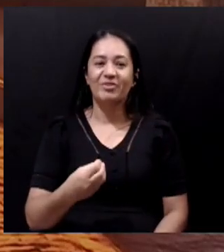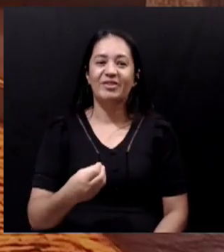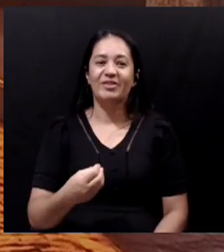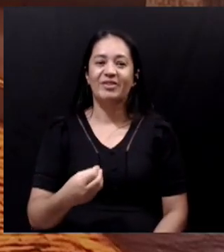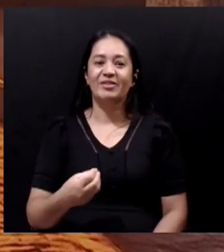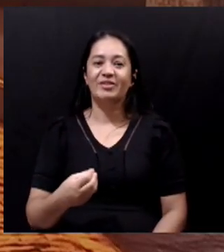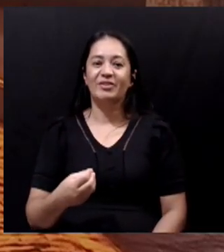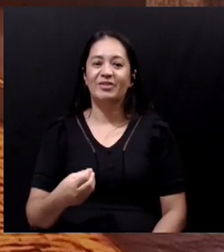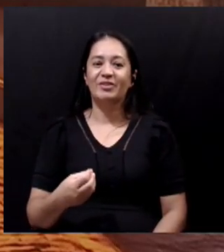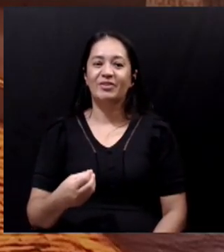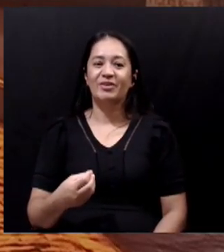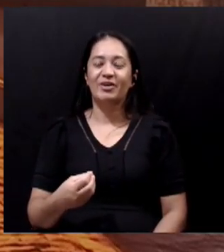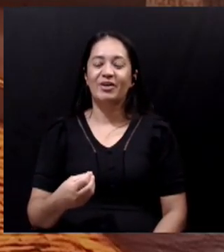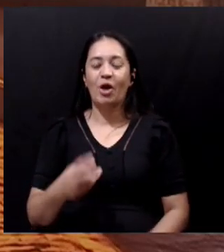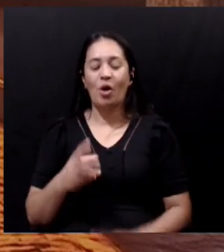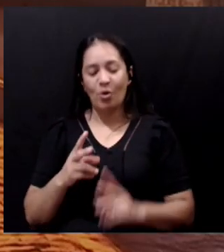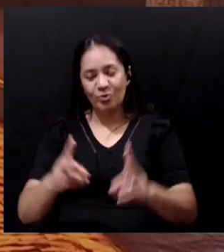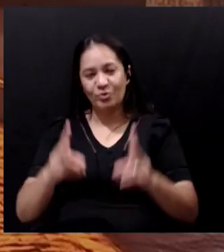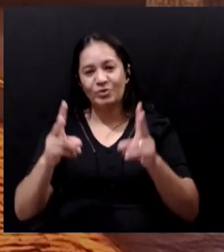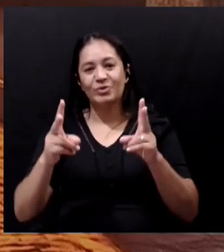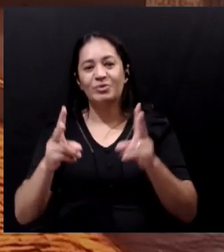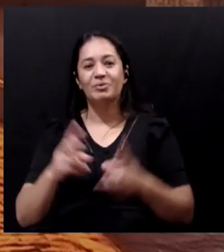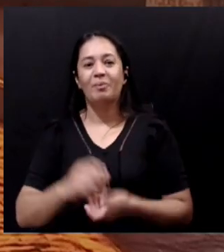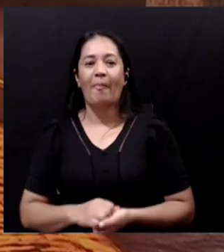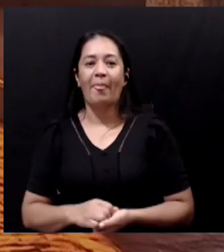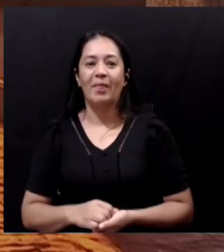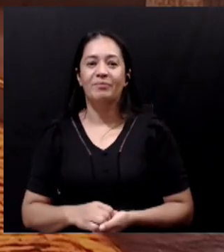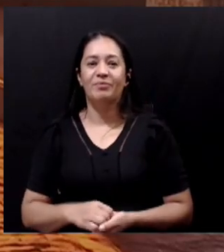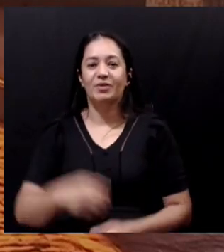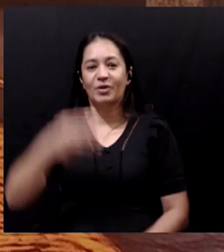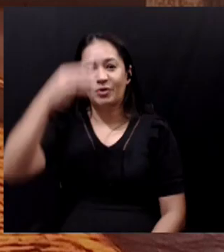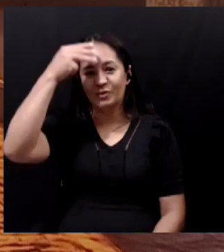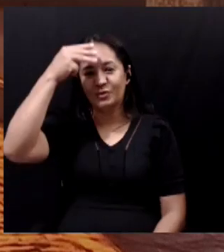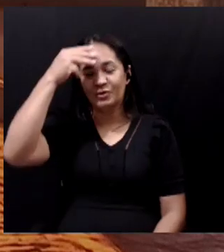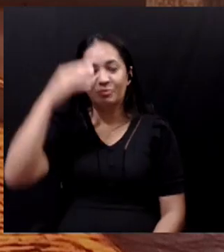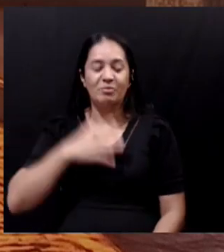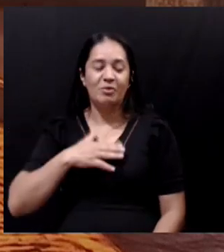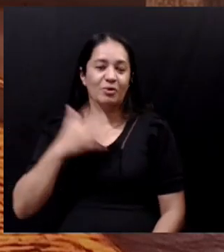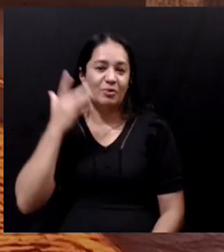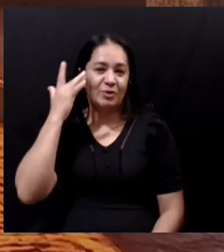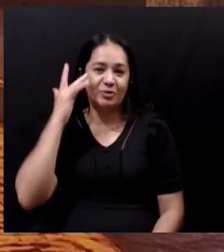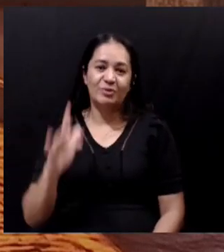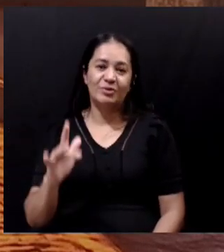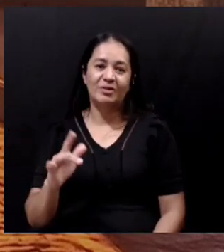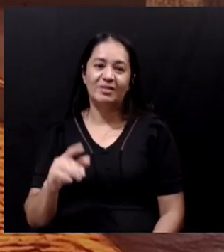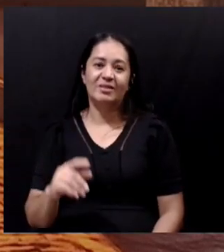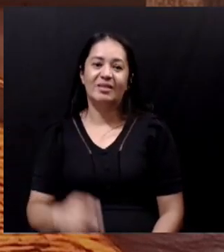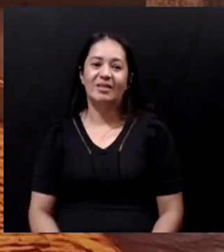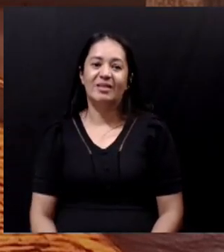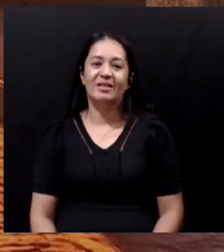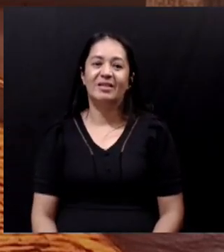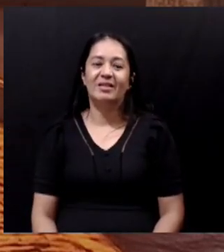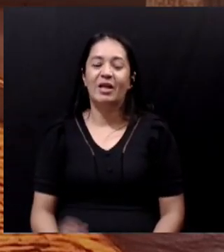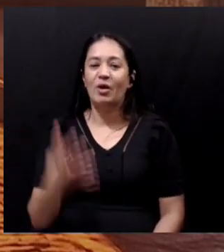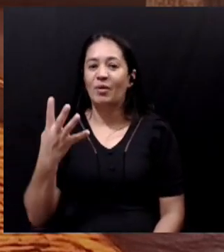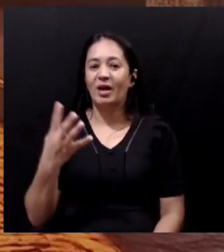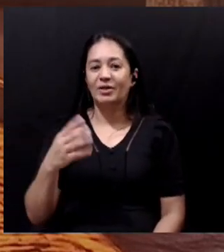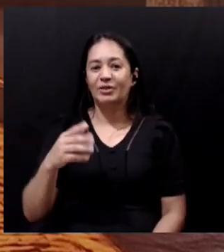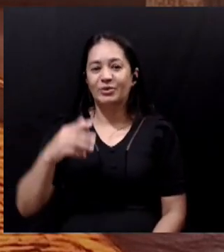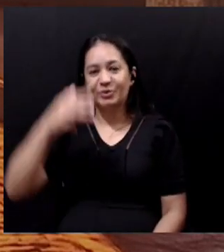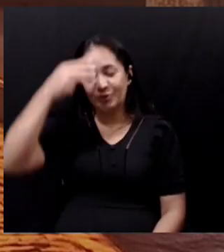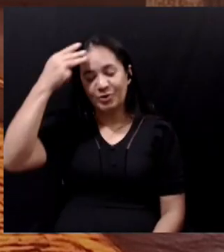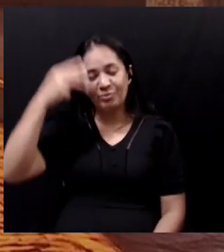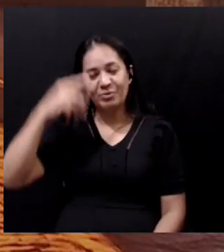dê continuidade. Meus sobrinhos, não sei, né, tenho mais 4 sobrinhos. Mas,